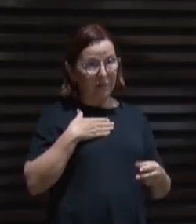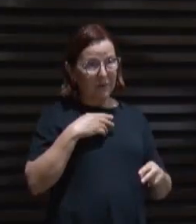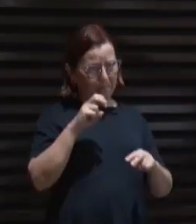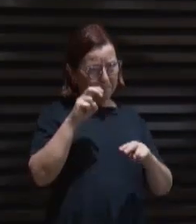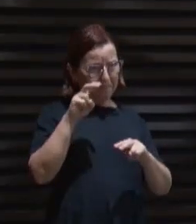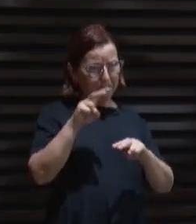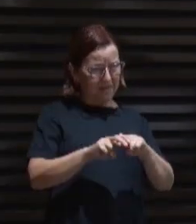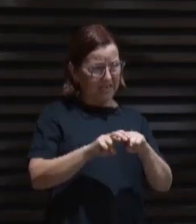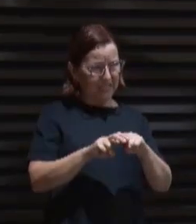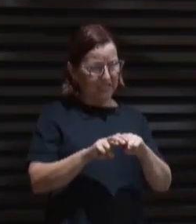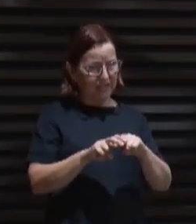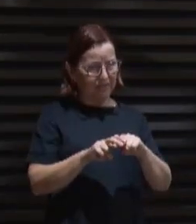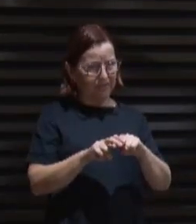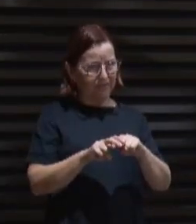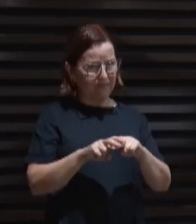como